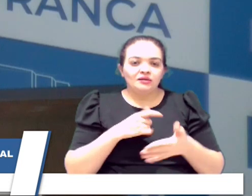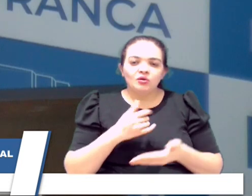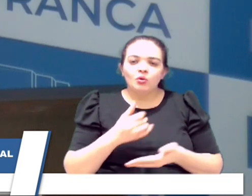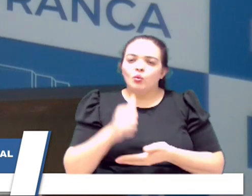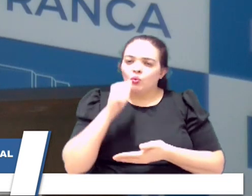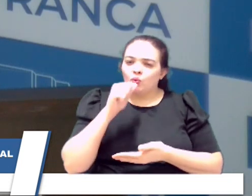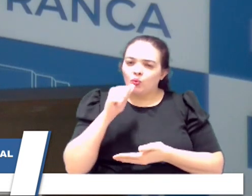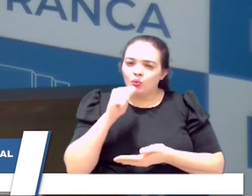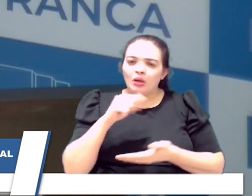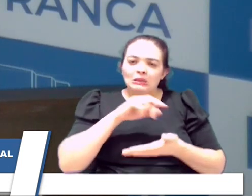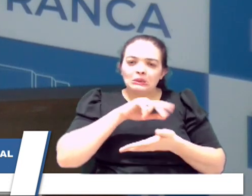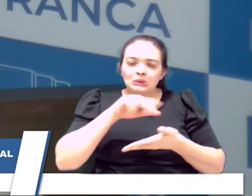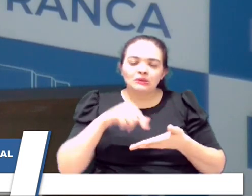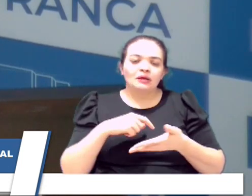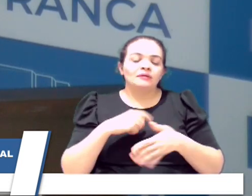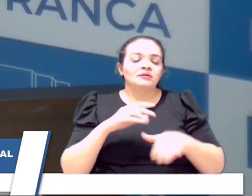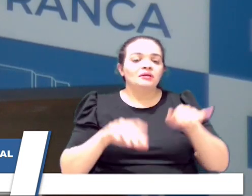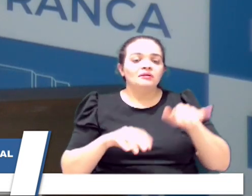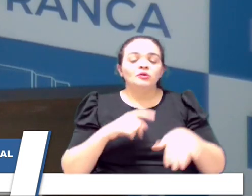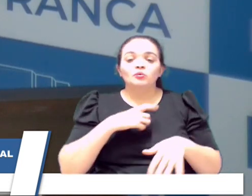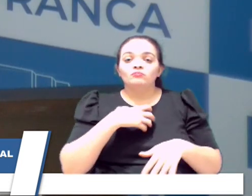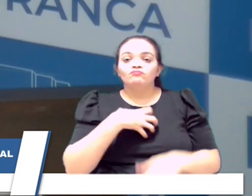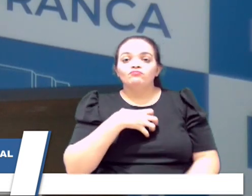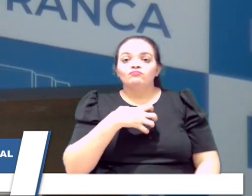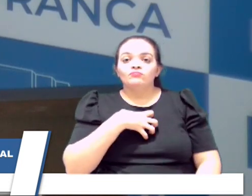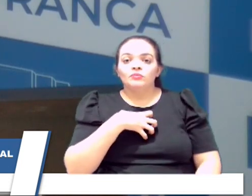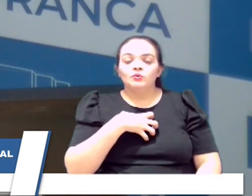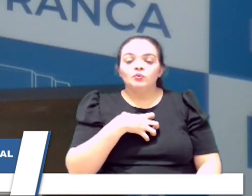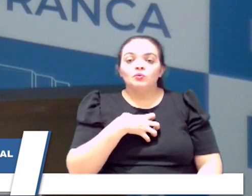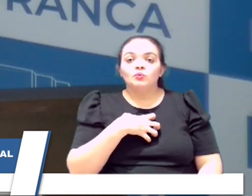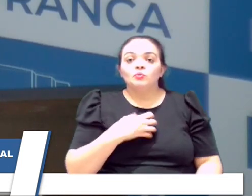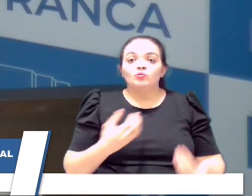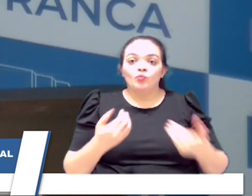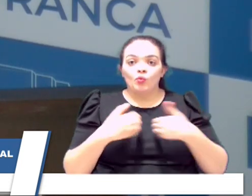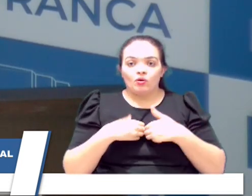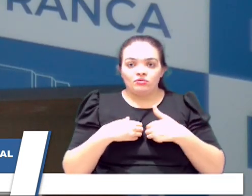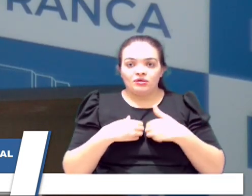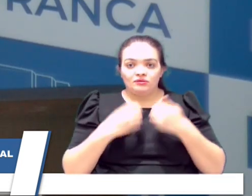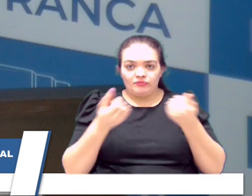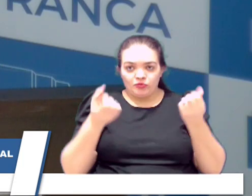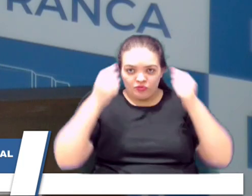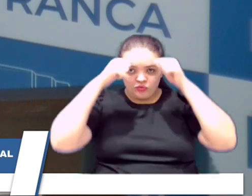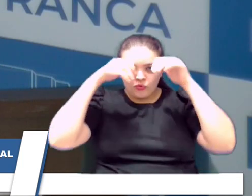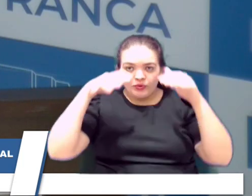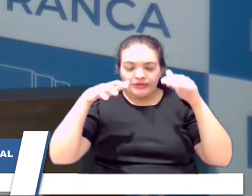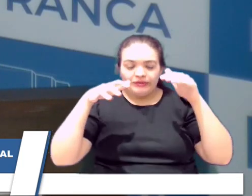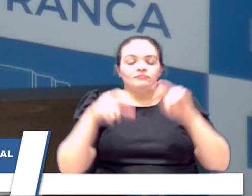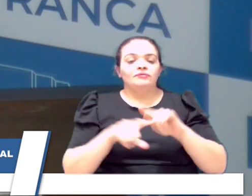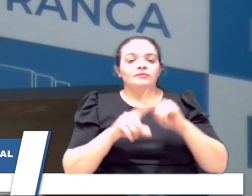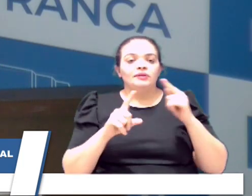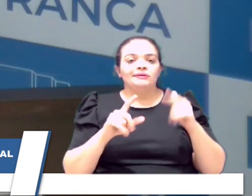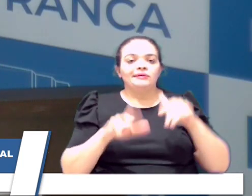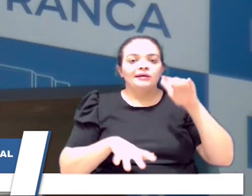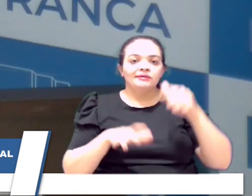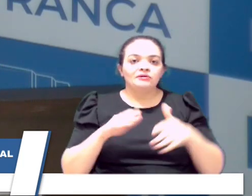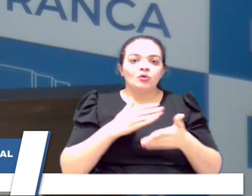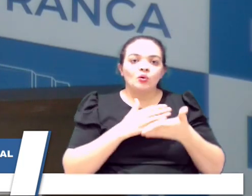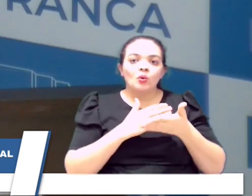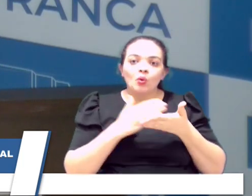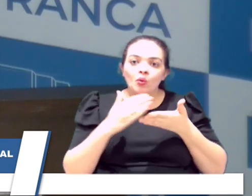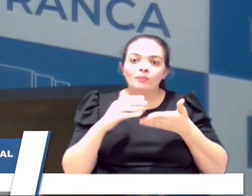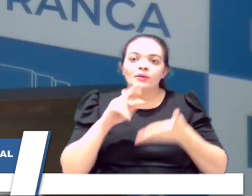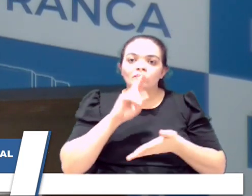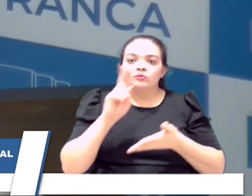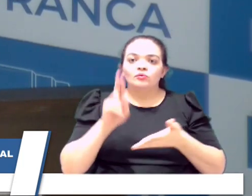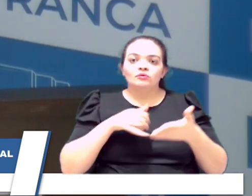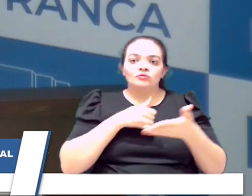extrato, podem não ter alguns dos sintomas do TEA, né, especificamente, tão bem evoluídos. E aí, às vezes, quando começam a fazer o uso da cannabis